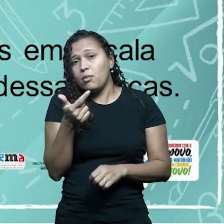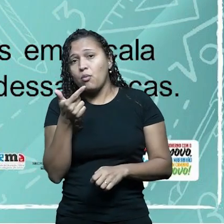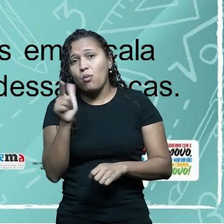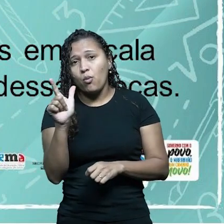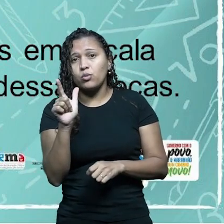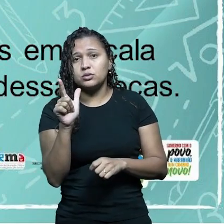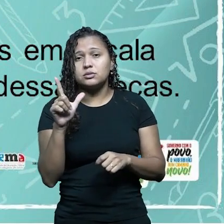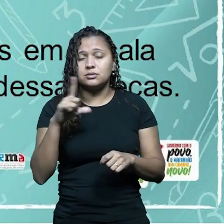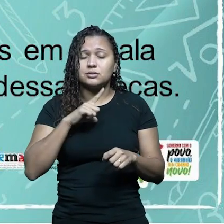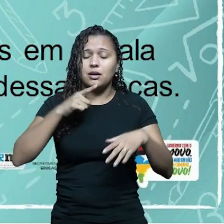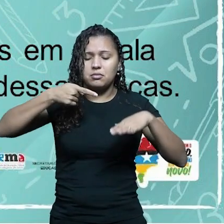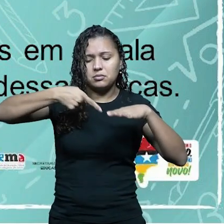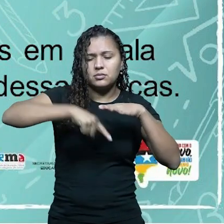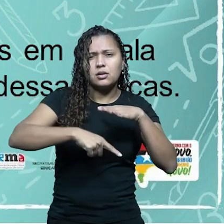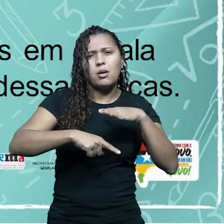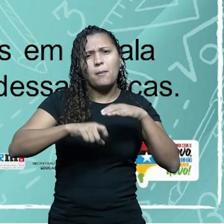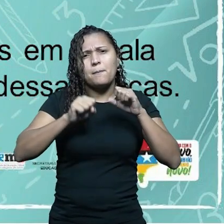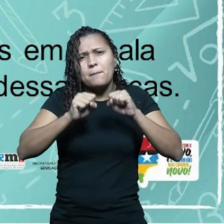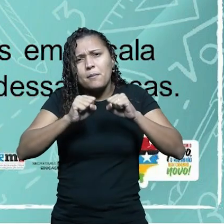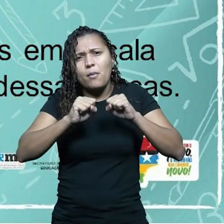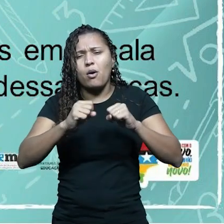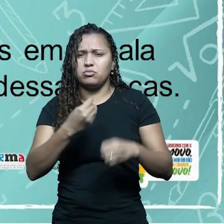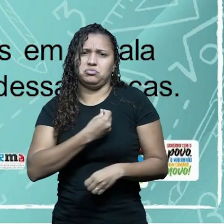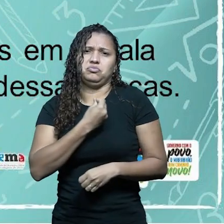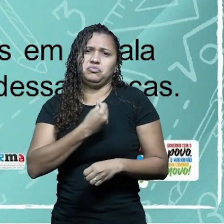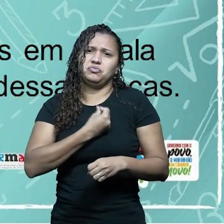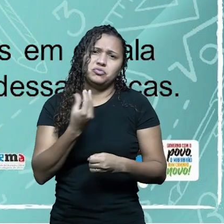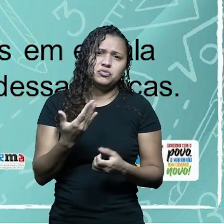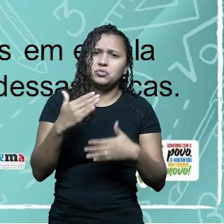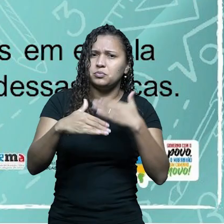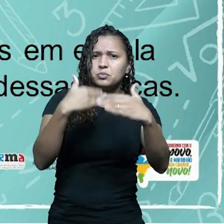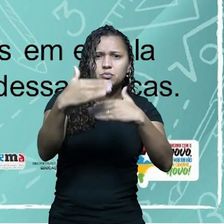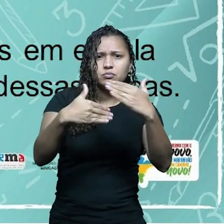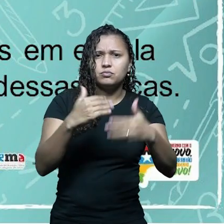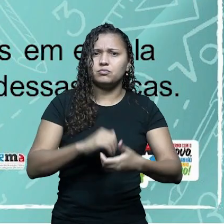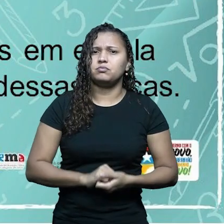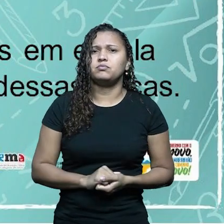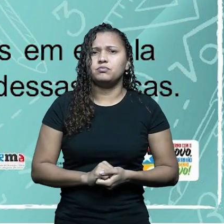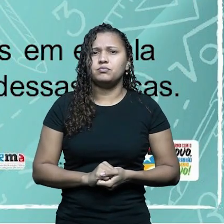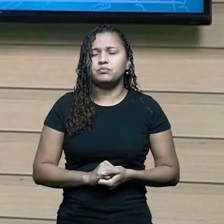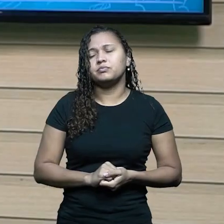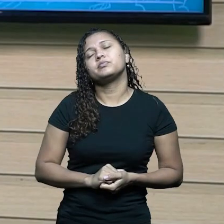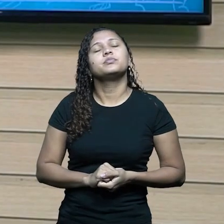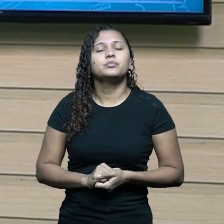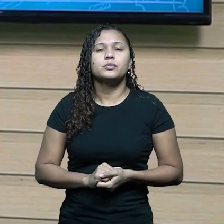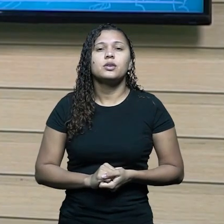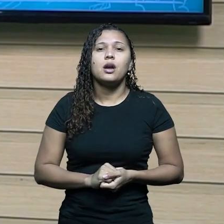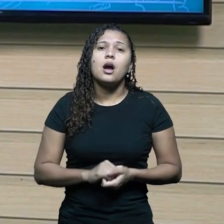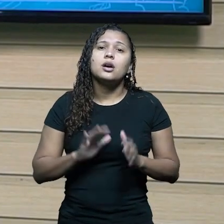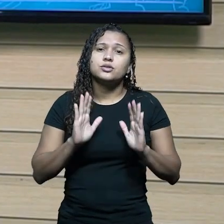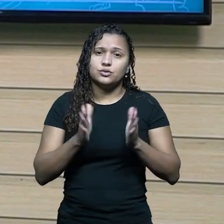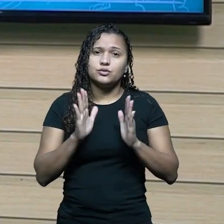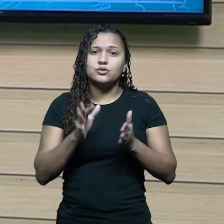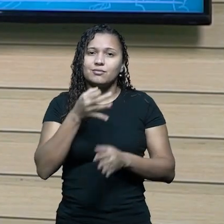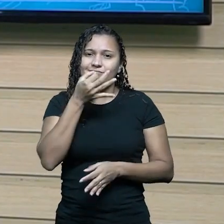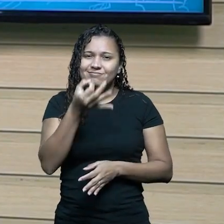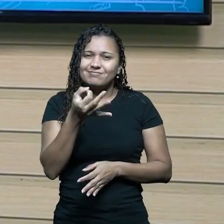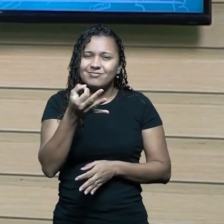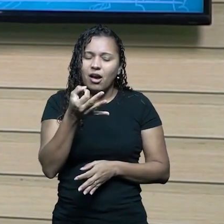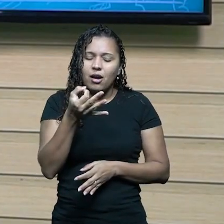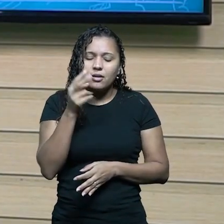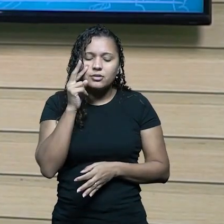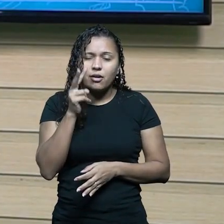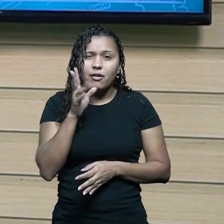demais instalações subterrâneas que possam existir na área de processos. Aqui, como o nome